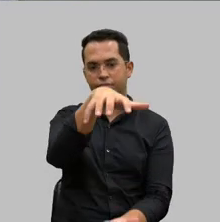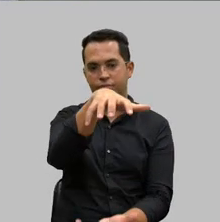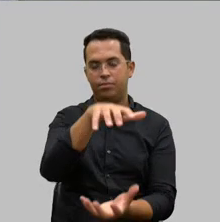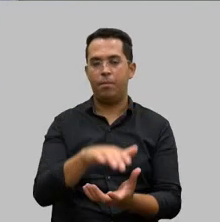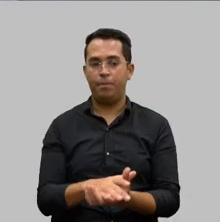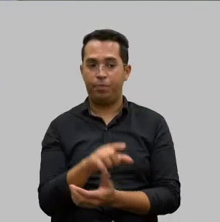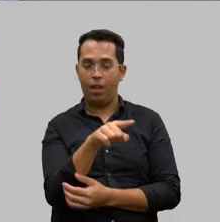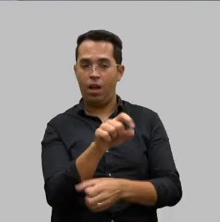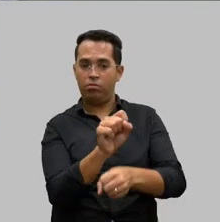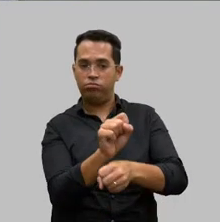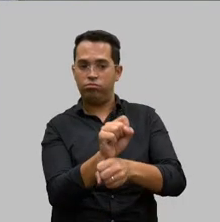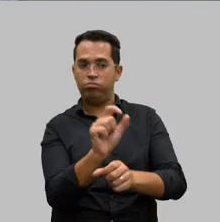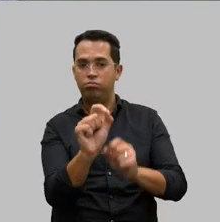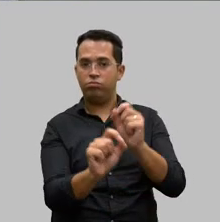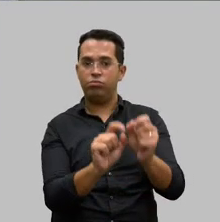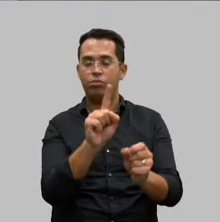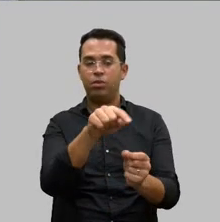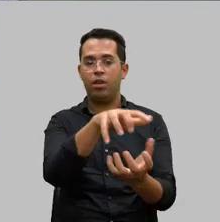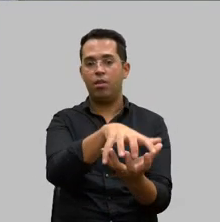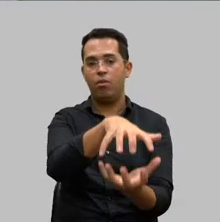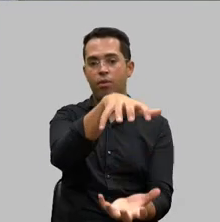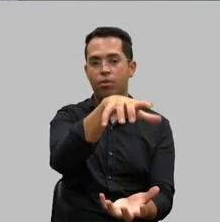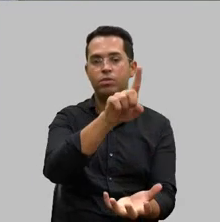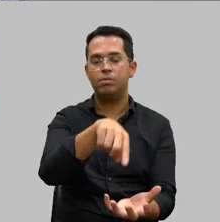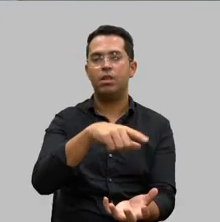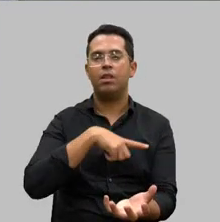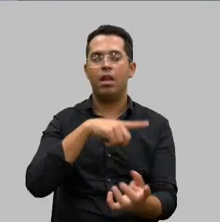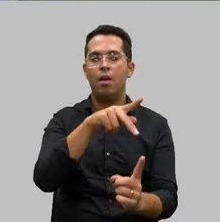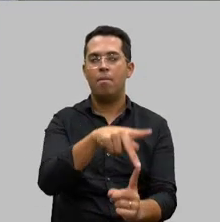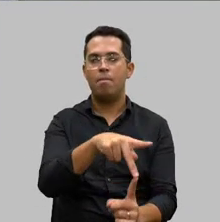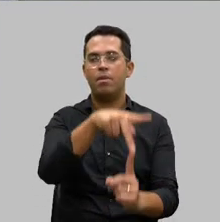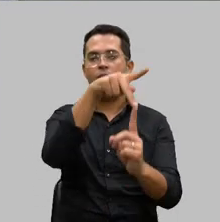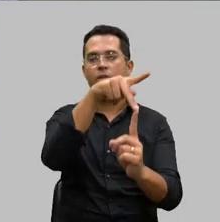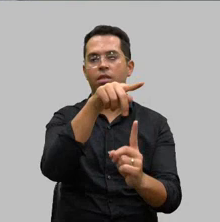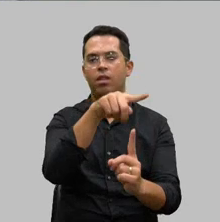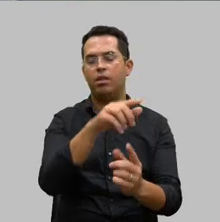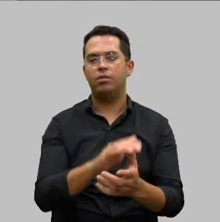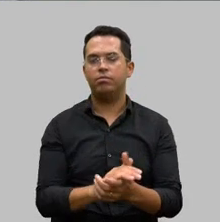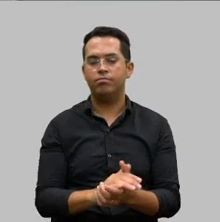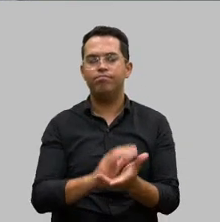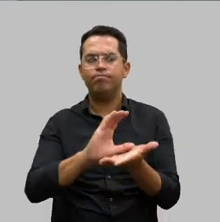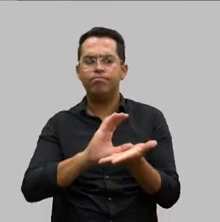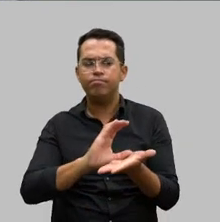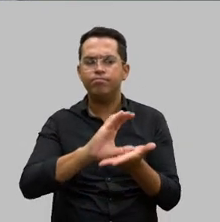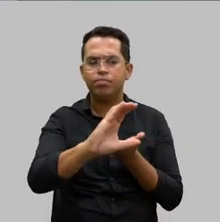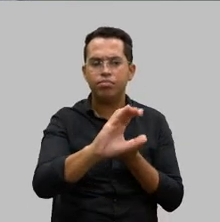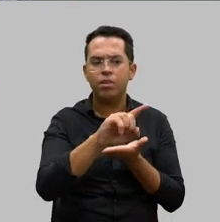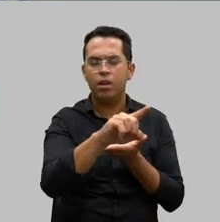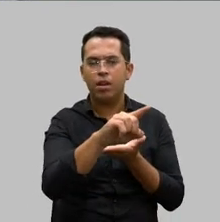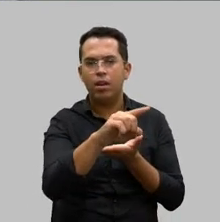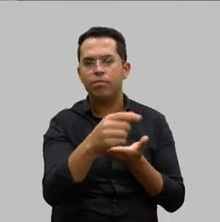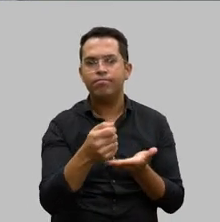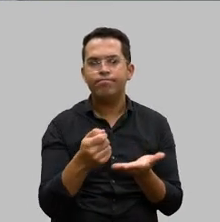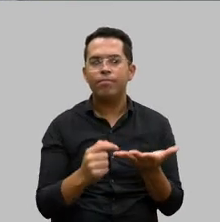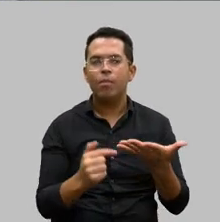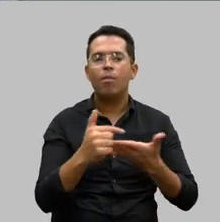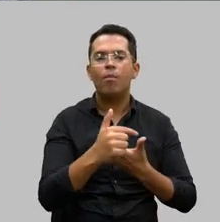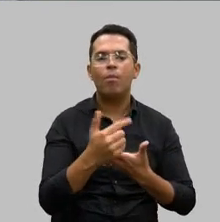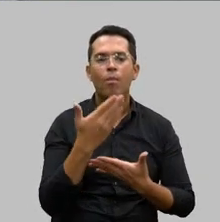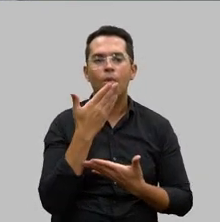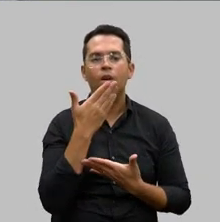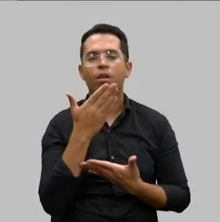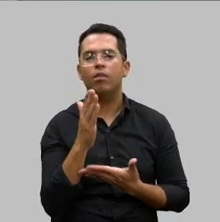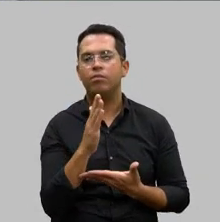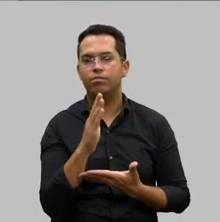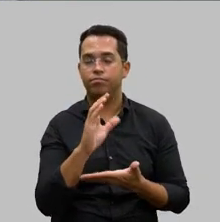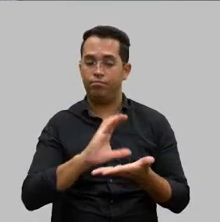tenha prioridade é um questionamento dela qual o investimento que é feito nas nos profissionais que atendem o terceiro